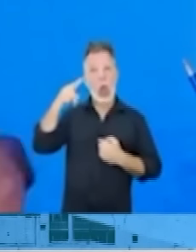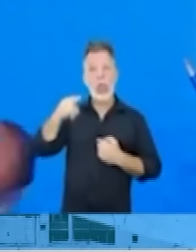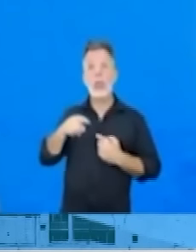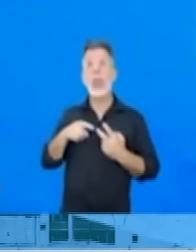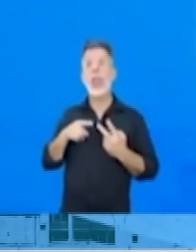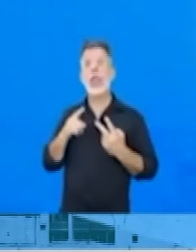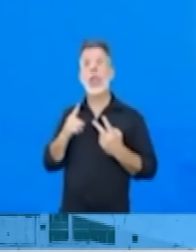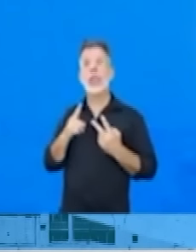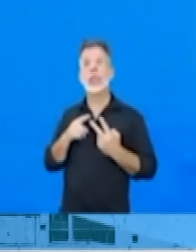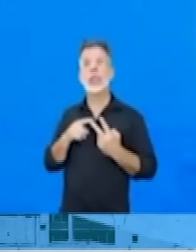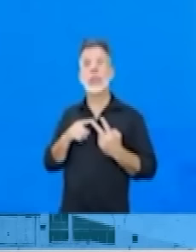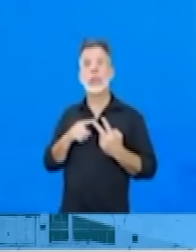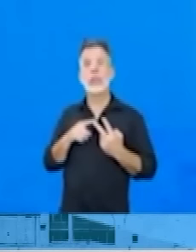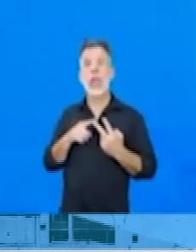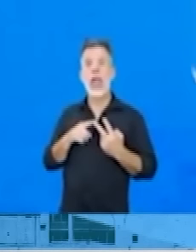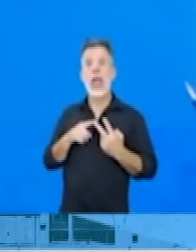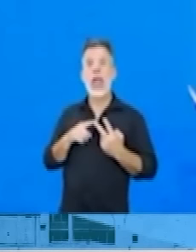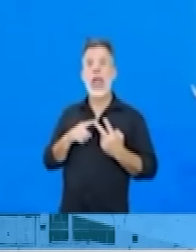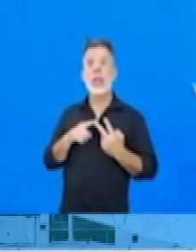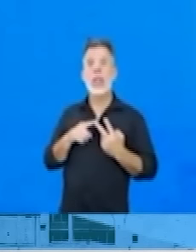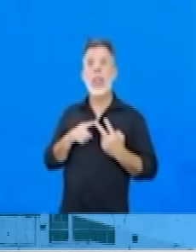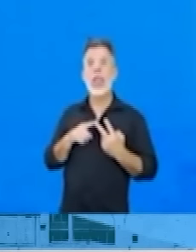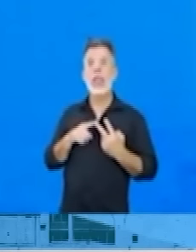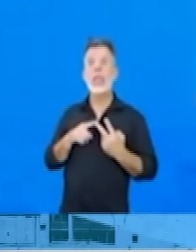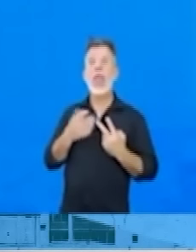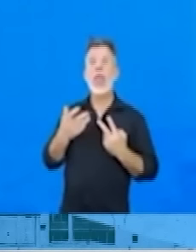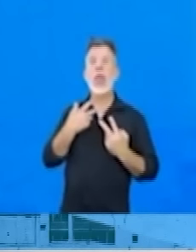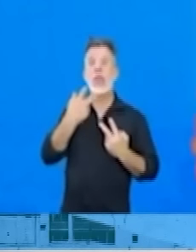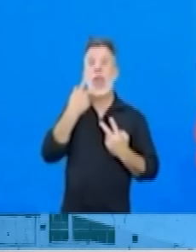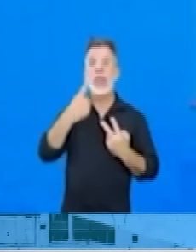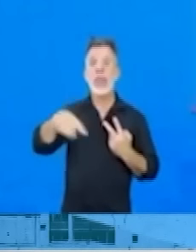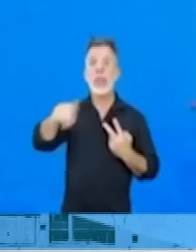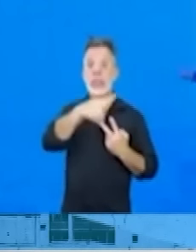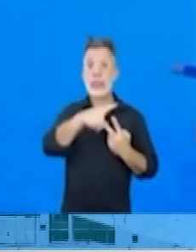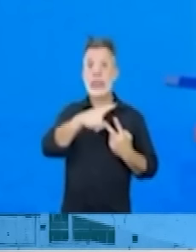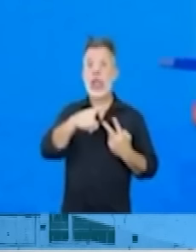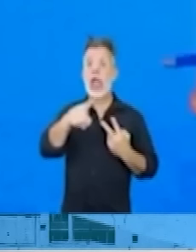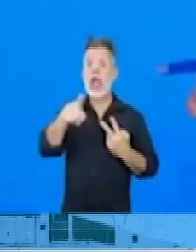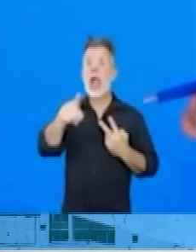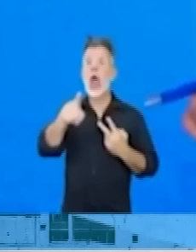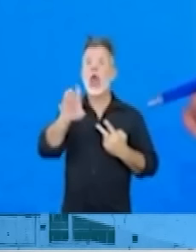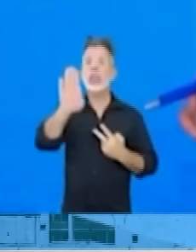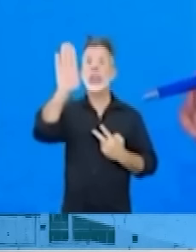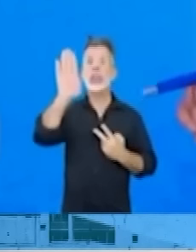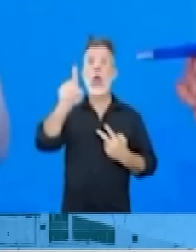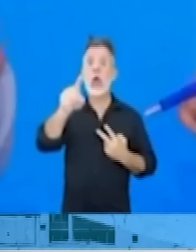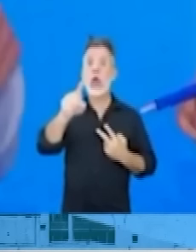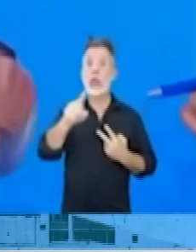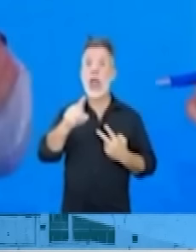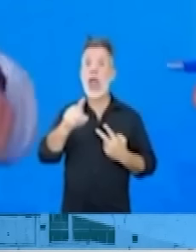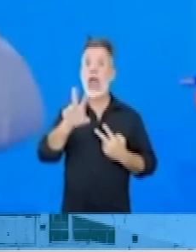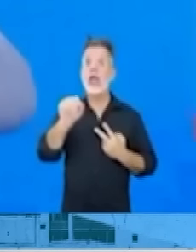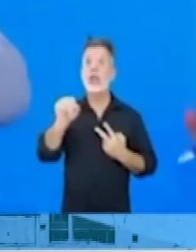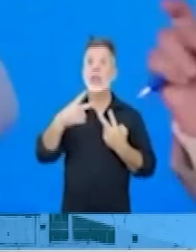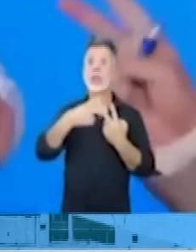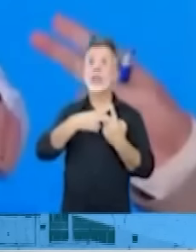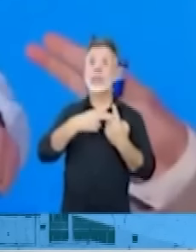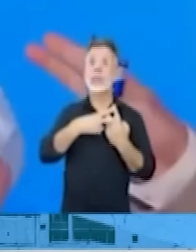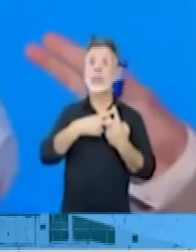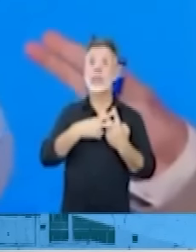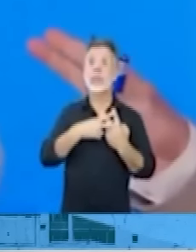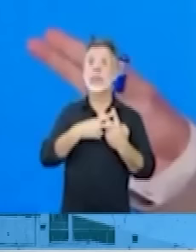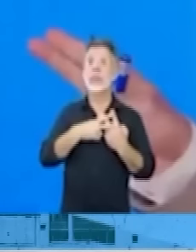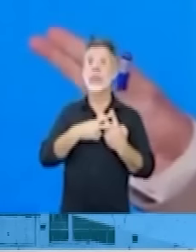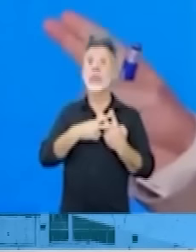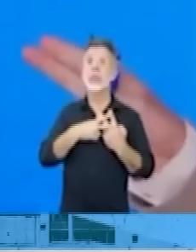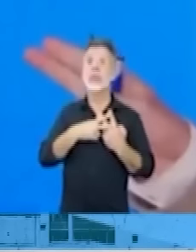mas temos um porém aqui, porque o Datena também foi advertido, só que ele foi advertido no final da fala, depois da fala ele não